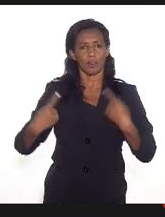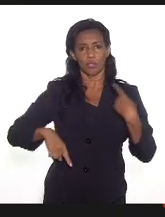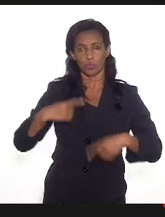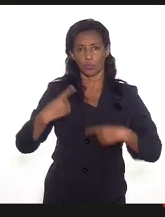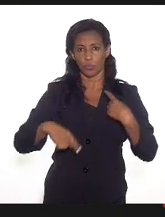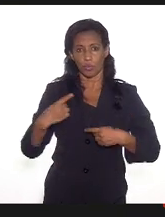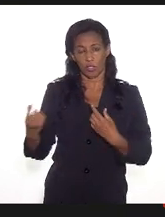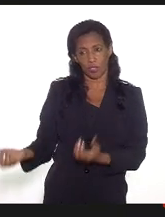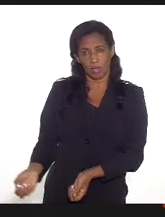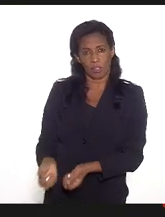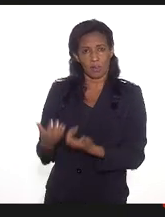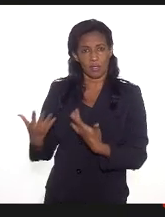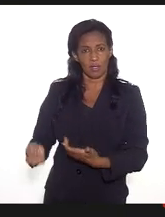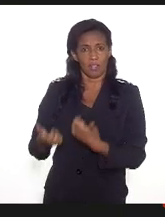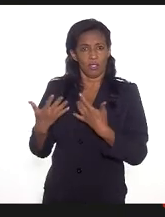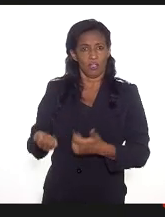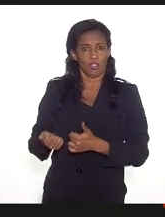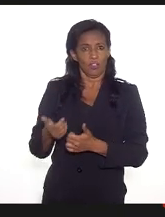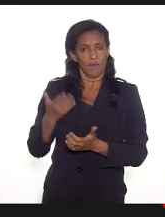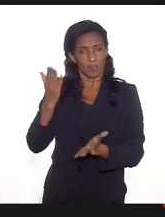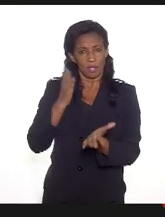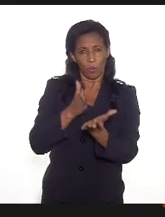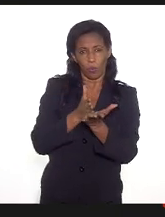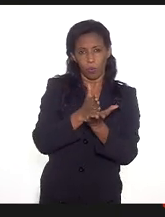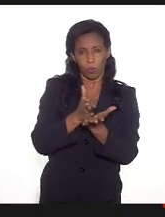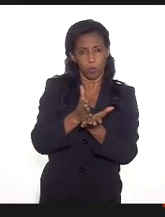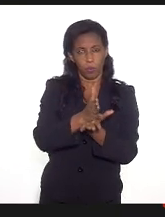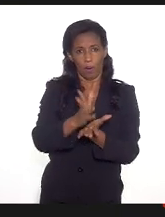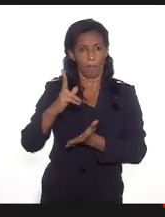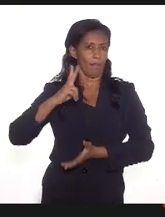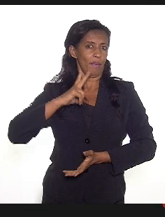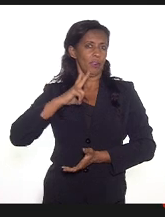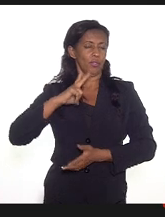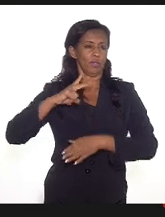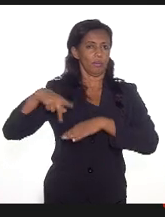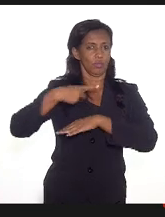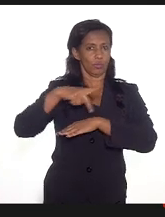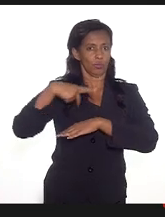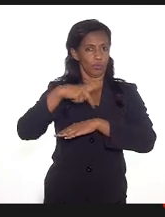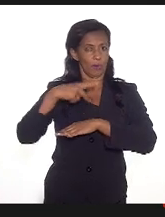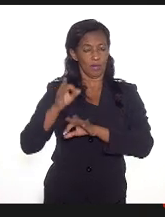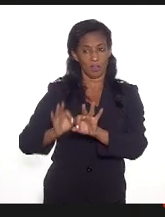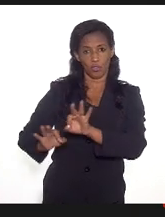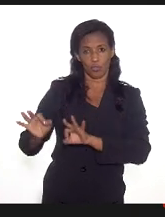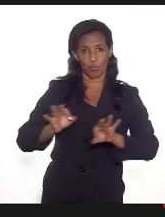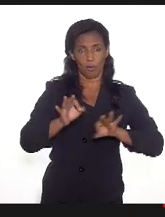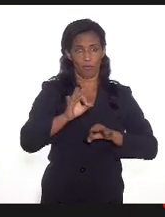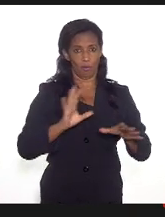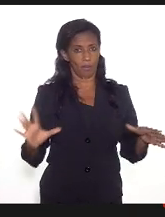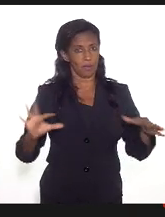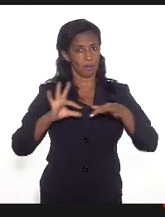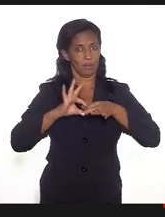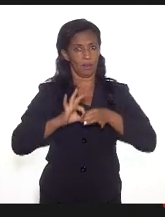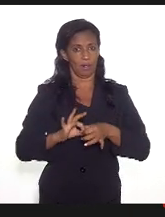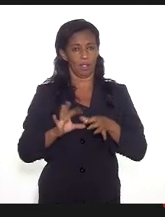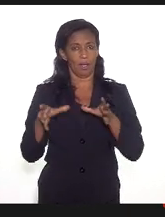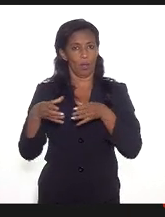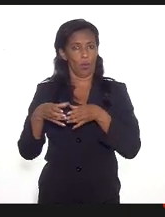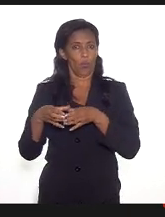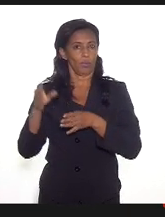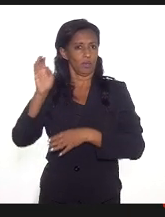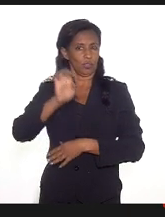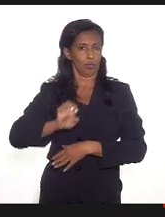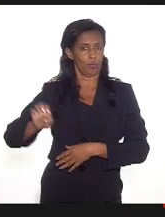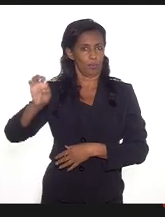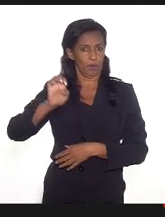políticas e das iniciativas que são traçadas individualmente nos países e de uma forma mais integrada na comunidade europeia.